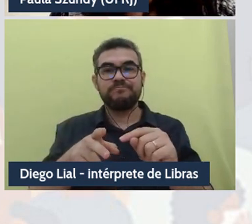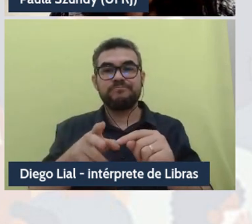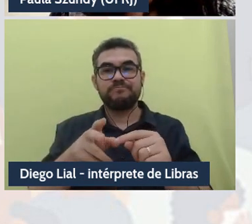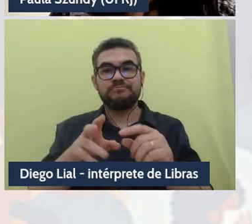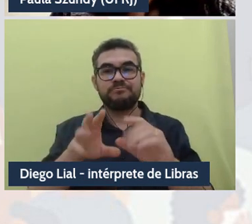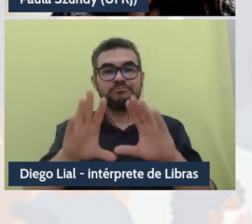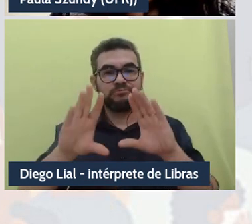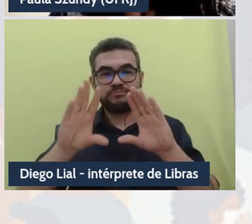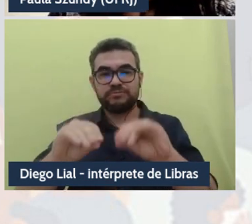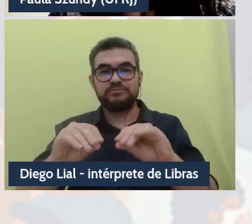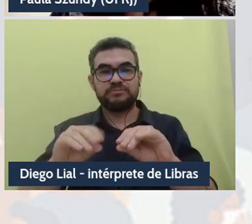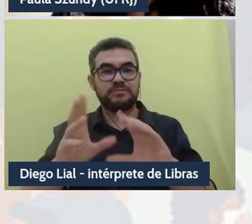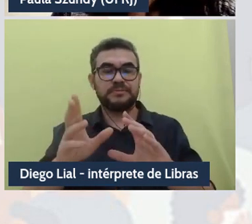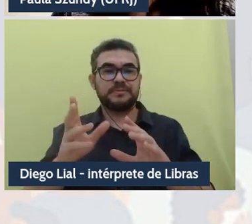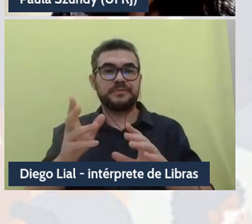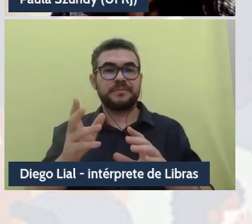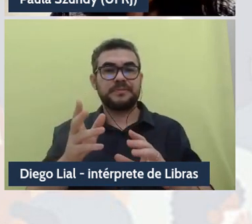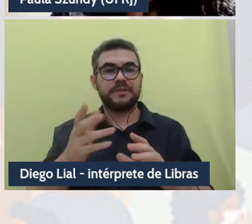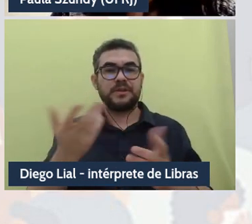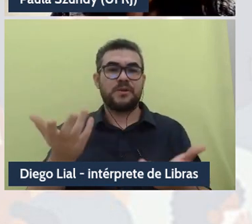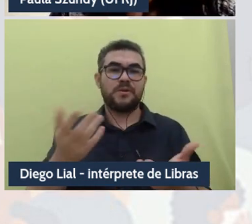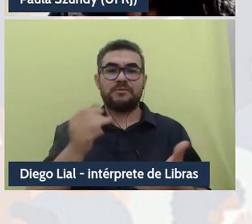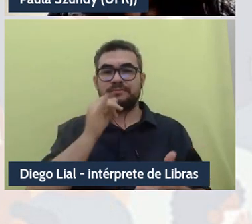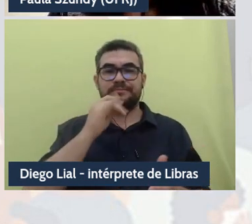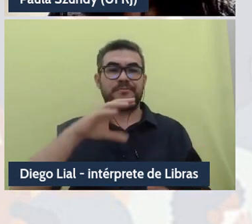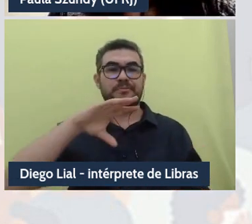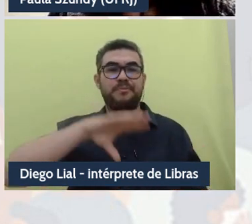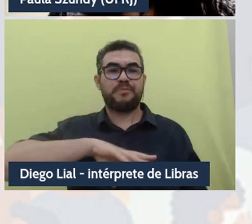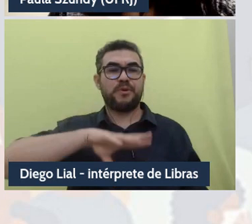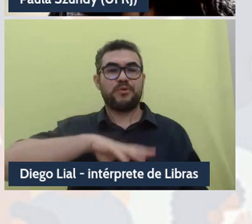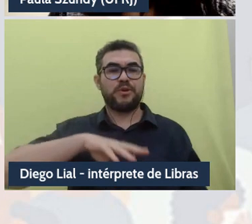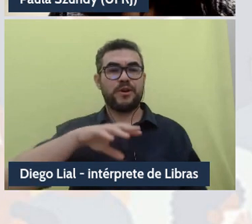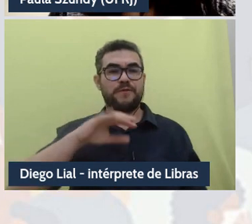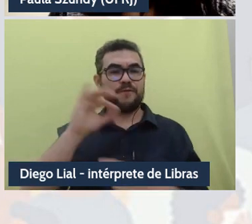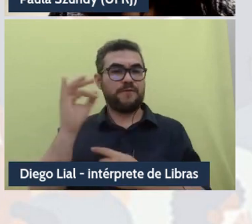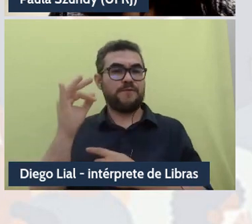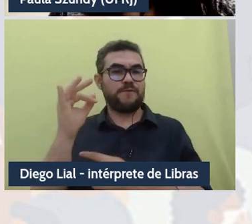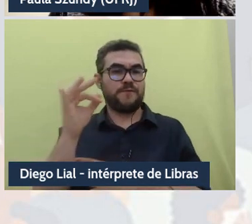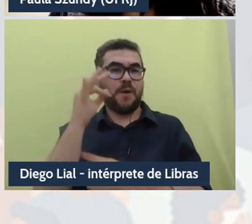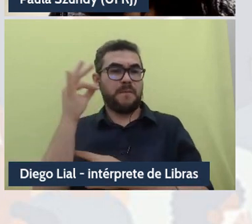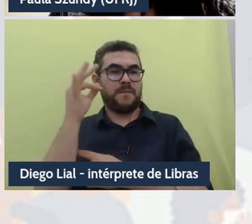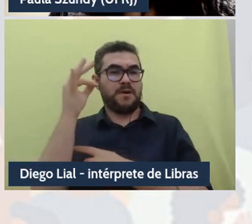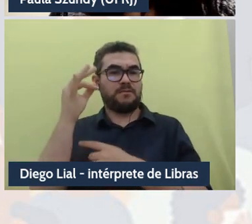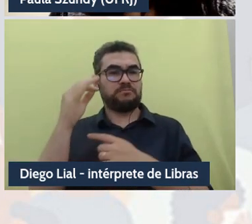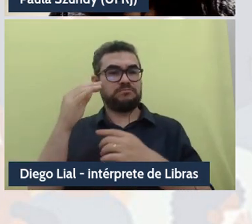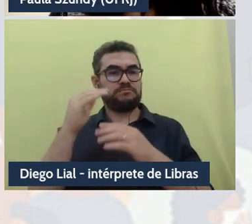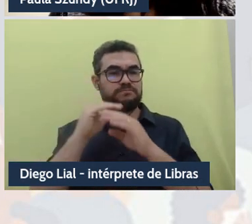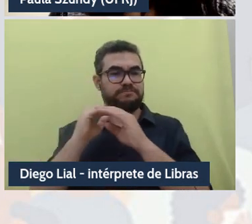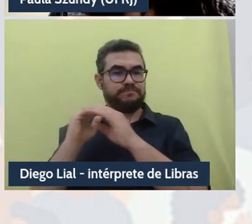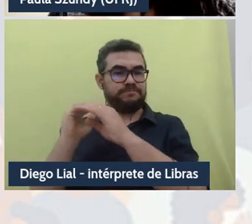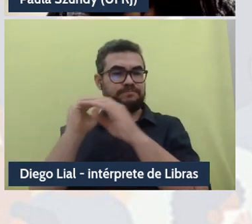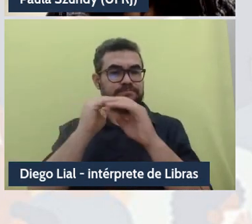ou o português padrão, enfim, a gente está também